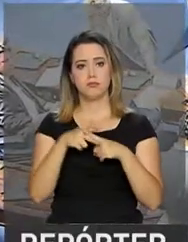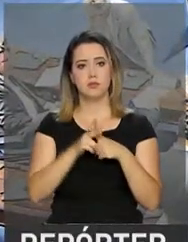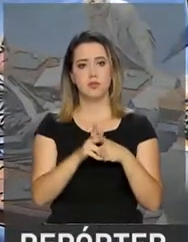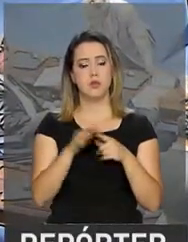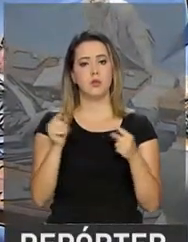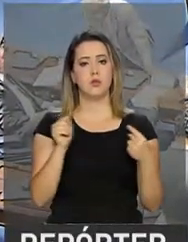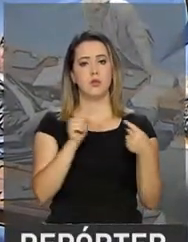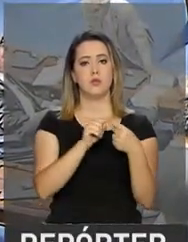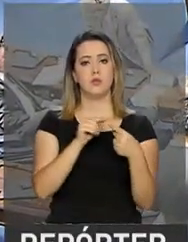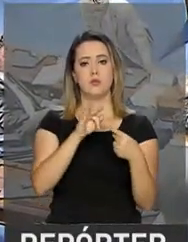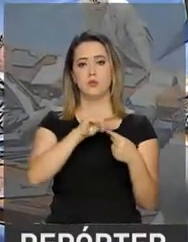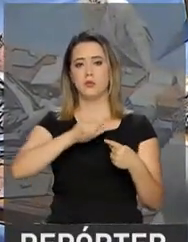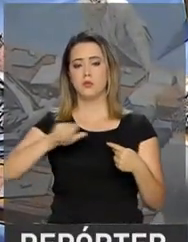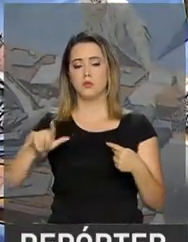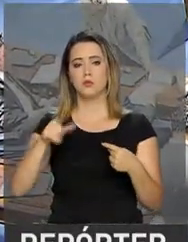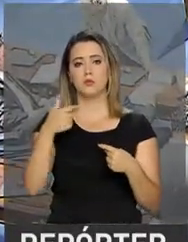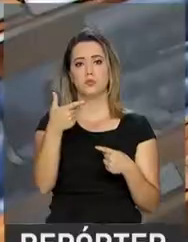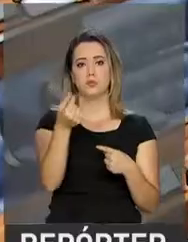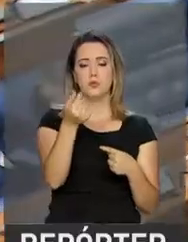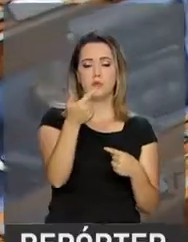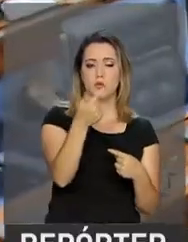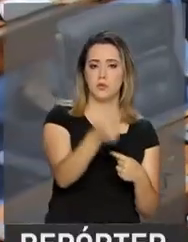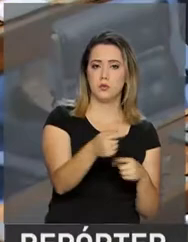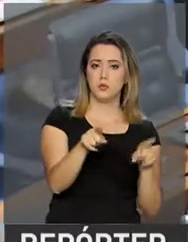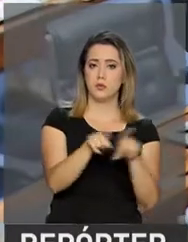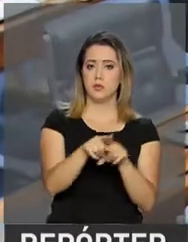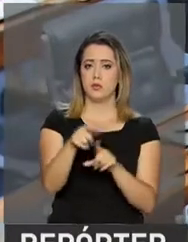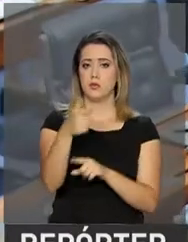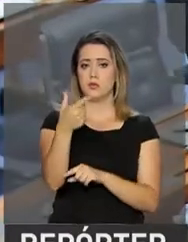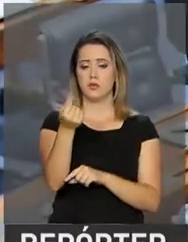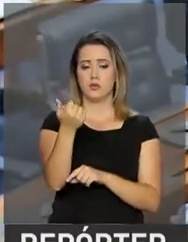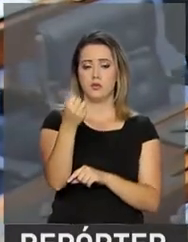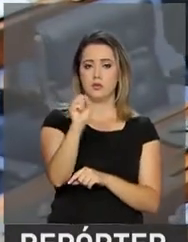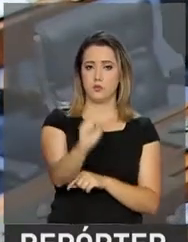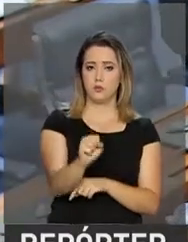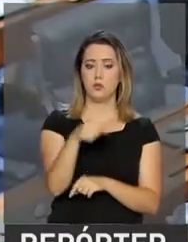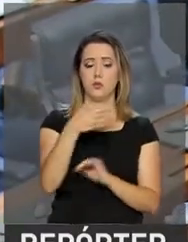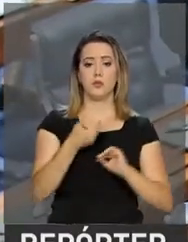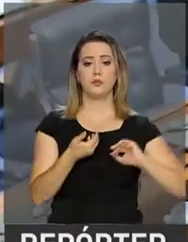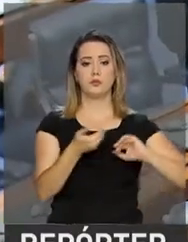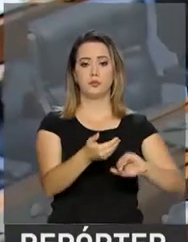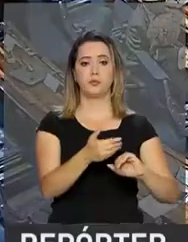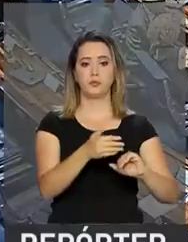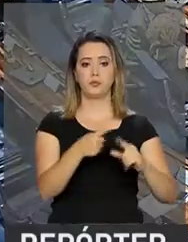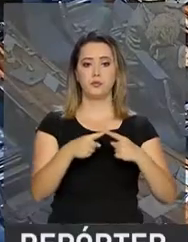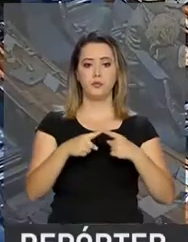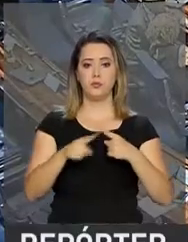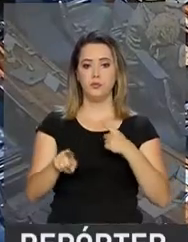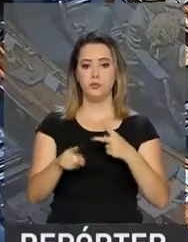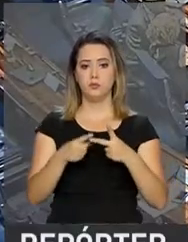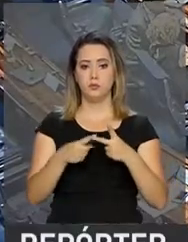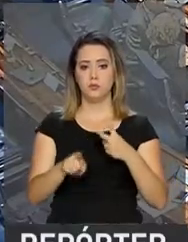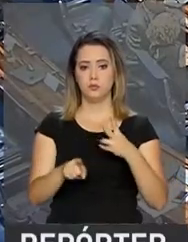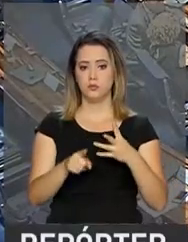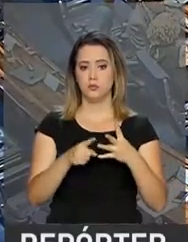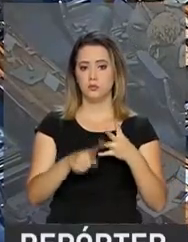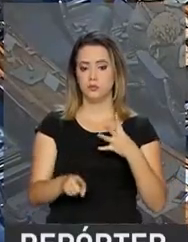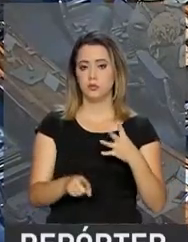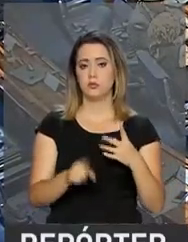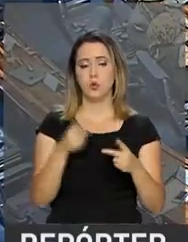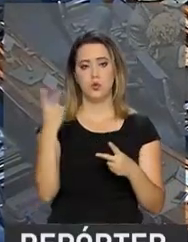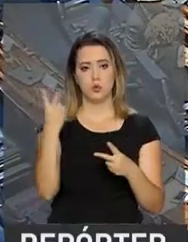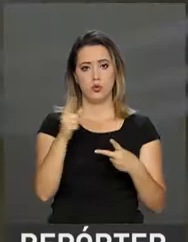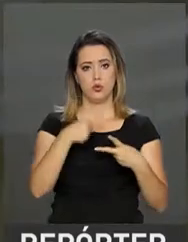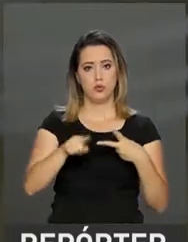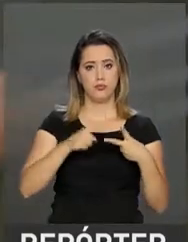fiscais para 2017 e 2018 no congresso nacional com a rejeição dos dois últimos destaques ao